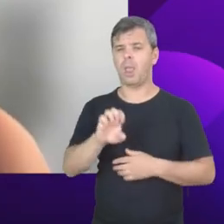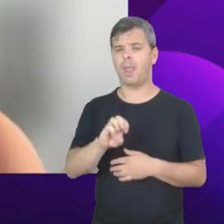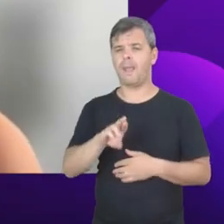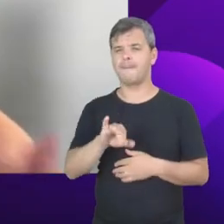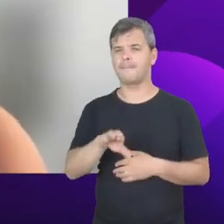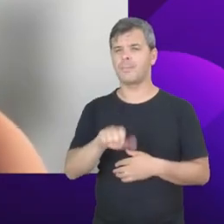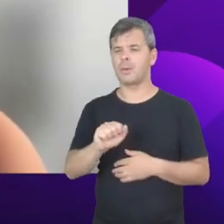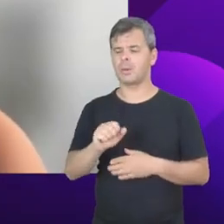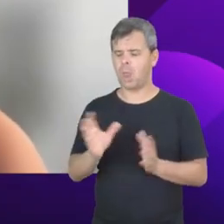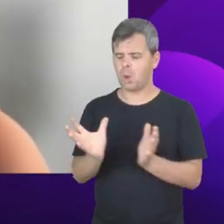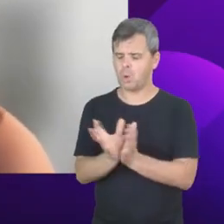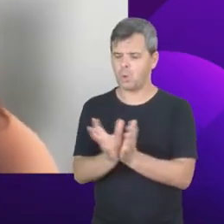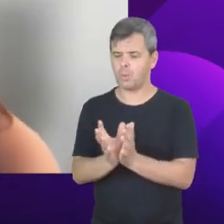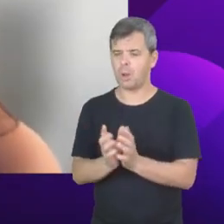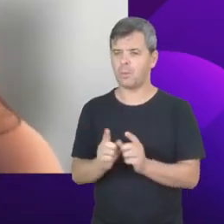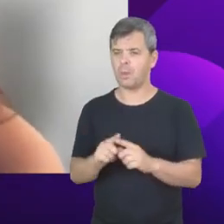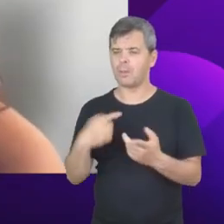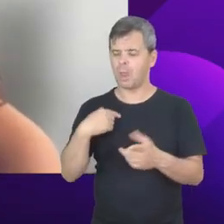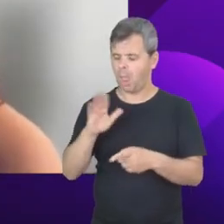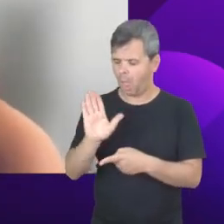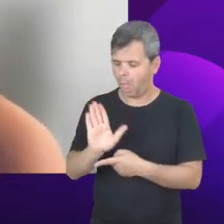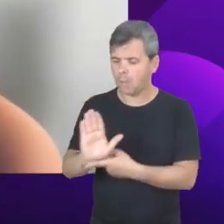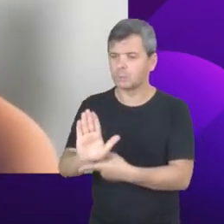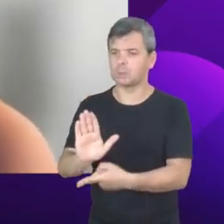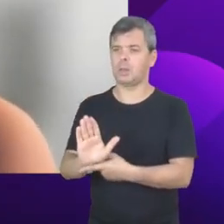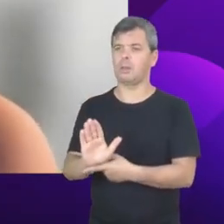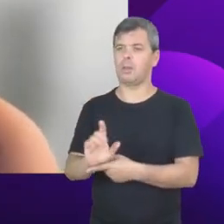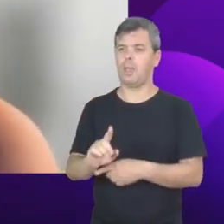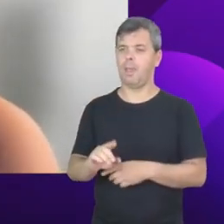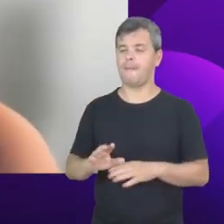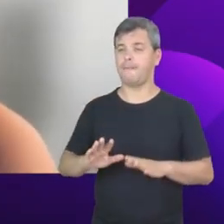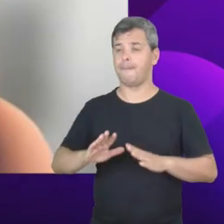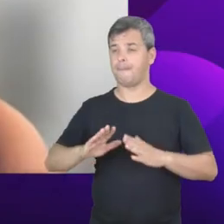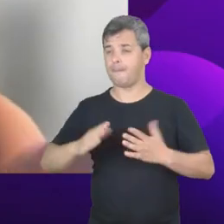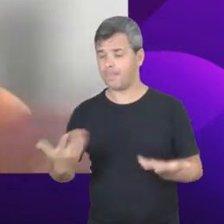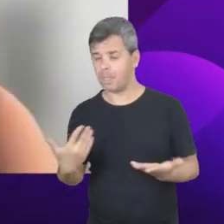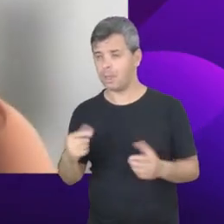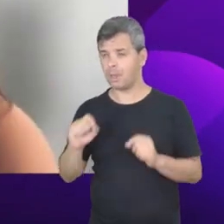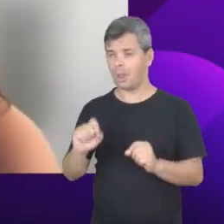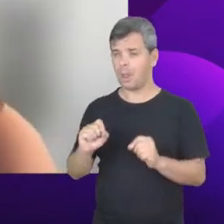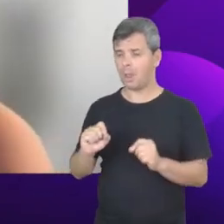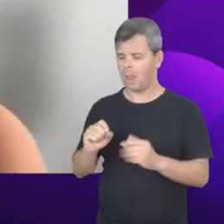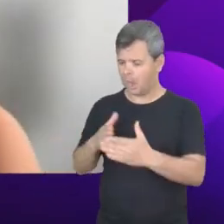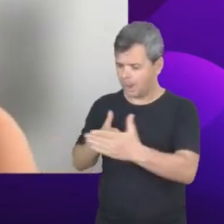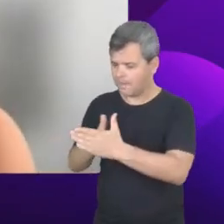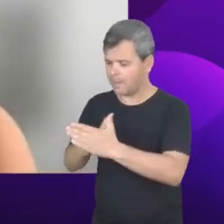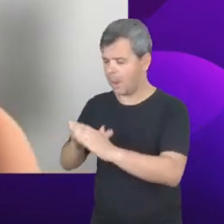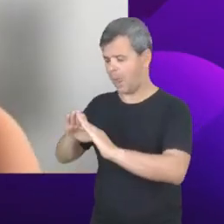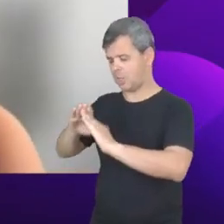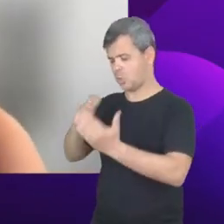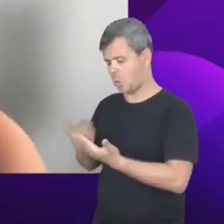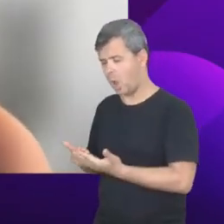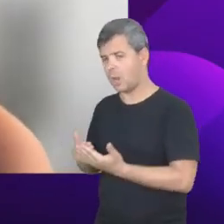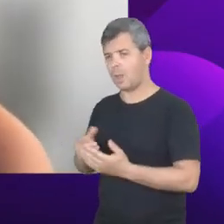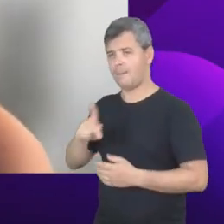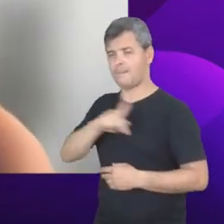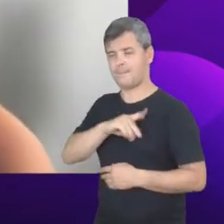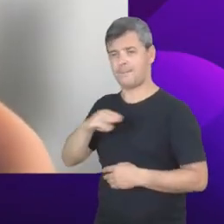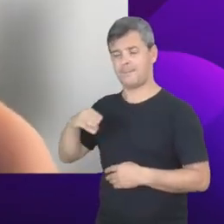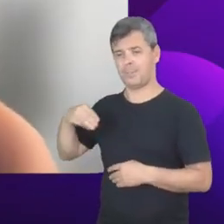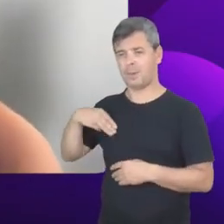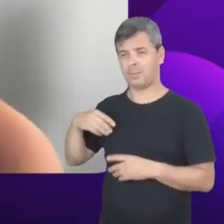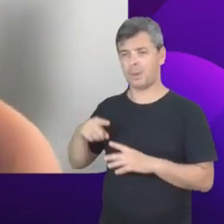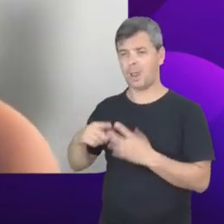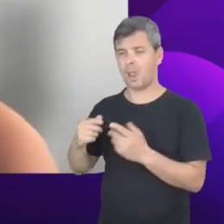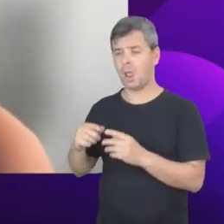que é coletiva, que é solidária também. Então, essa questão de barrar as escolas cívico-militares e o avanço disso